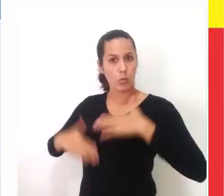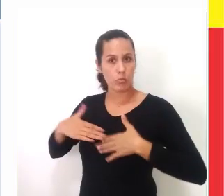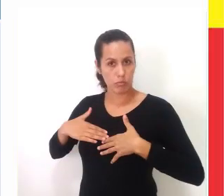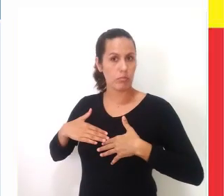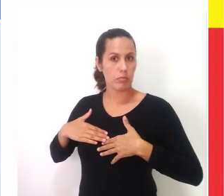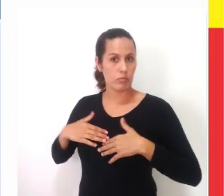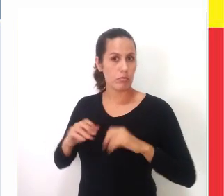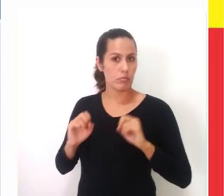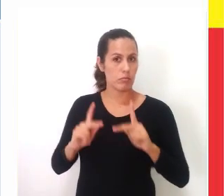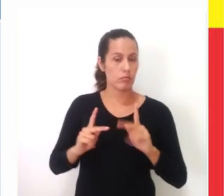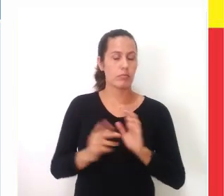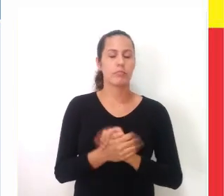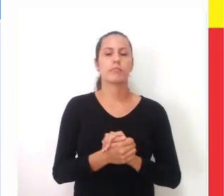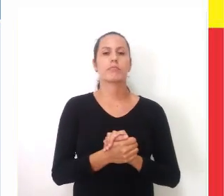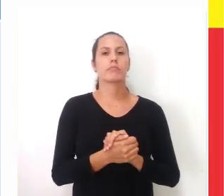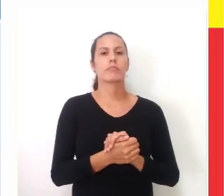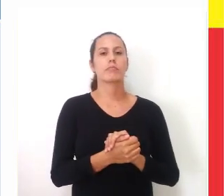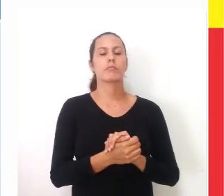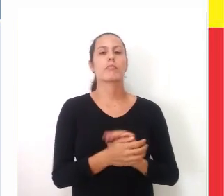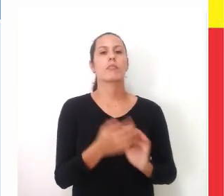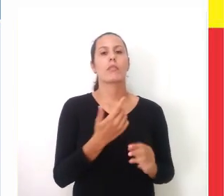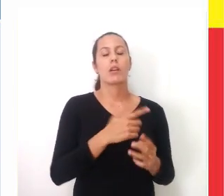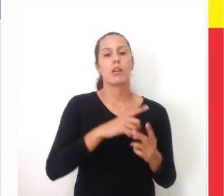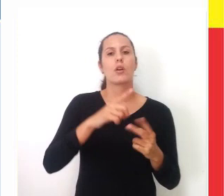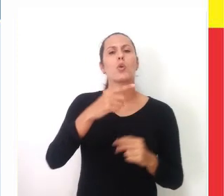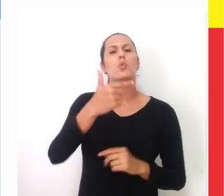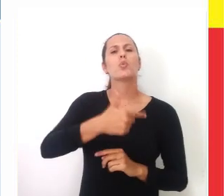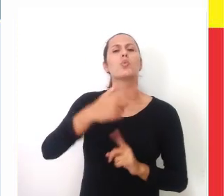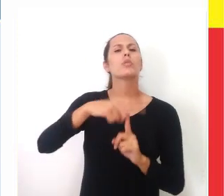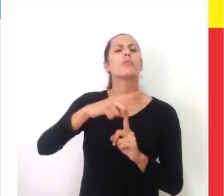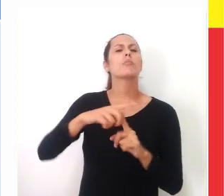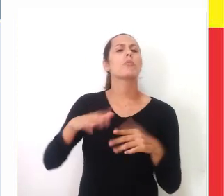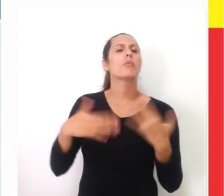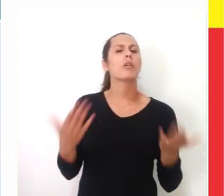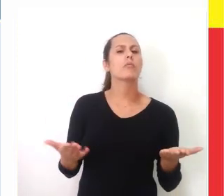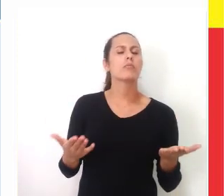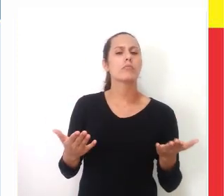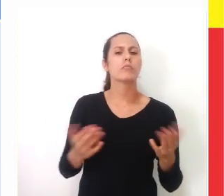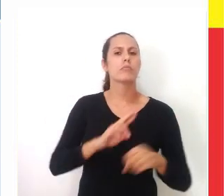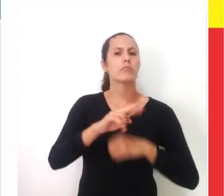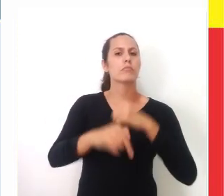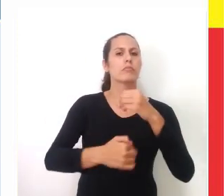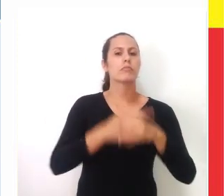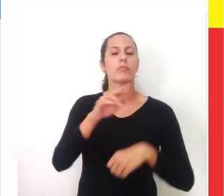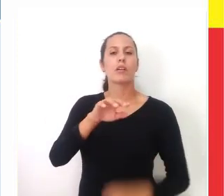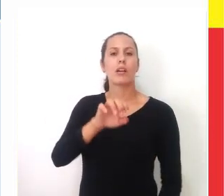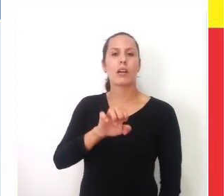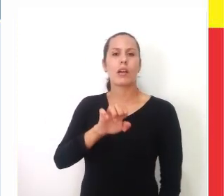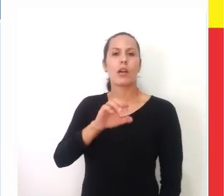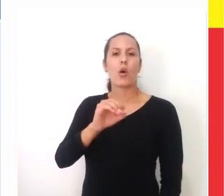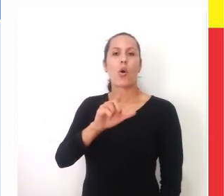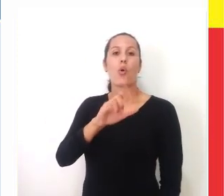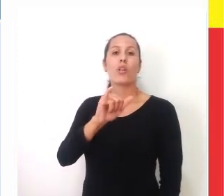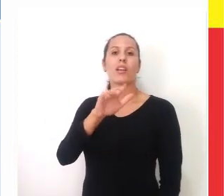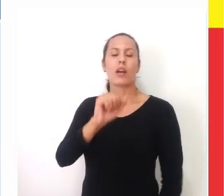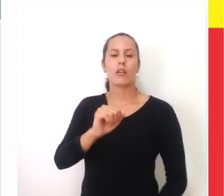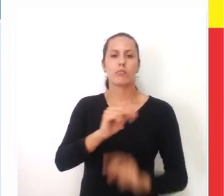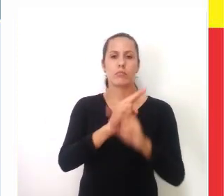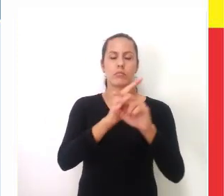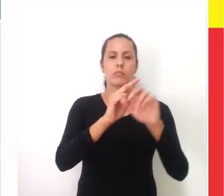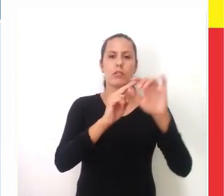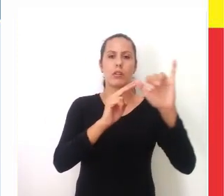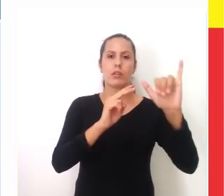células. Vamos à segunda fonte de energia renovável, que é a energia eólica. A